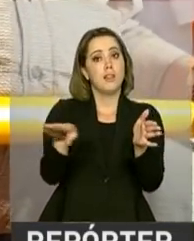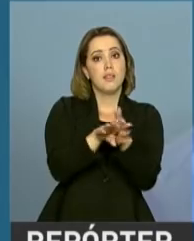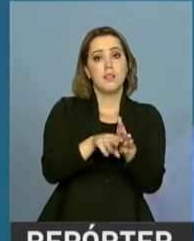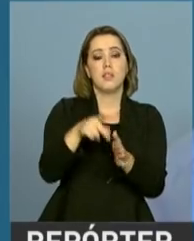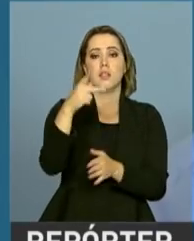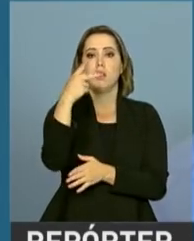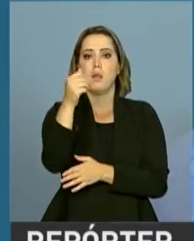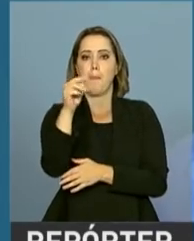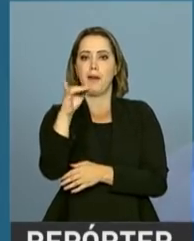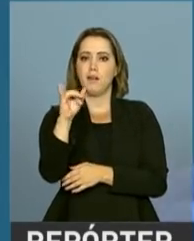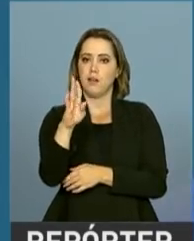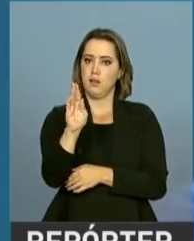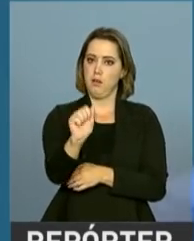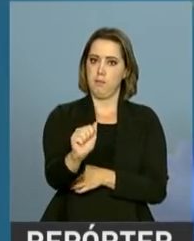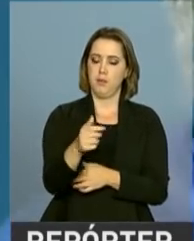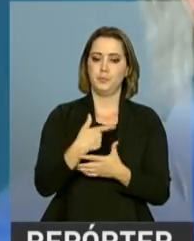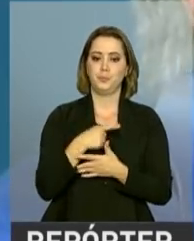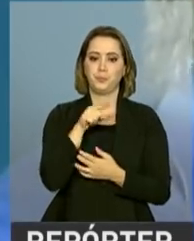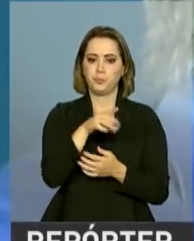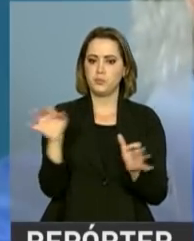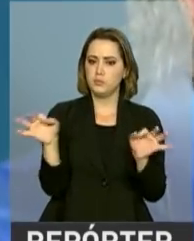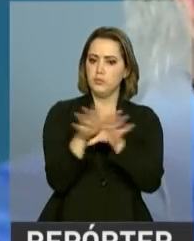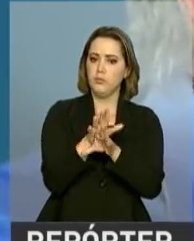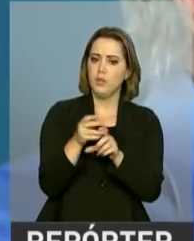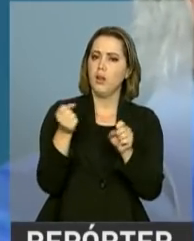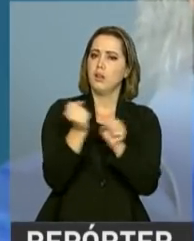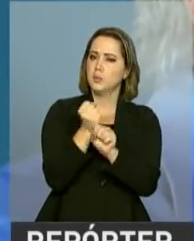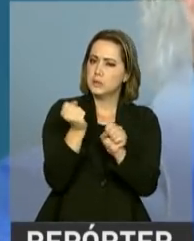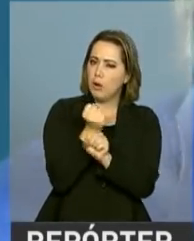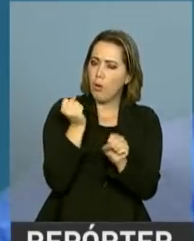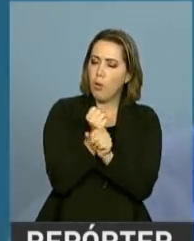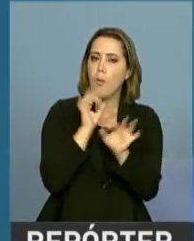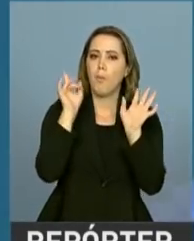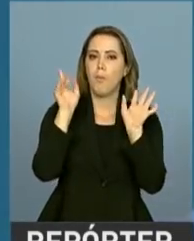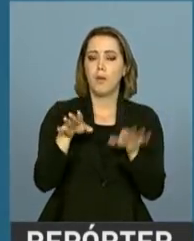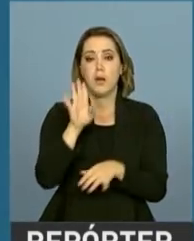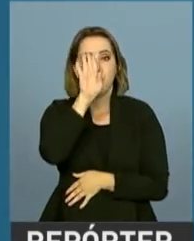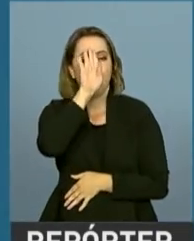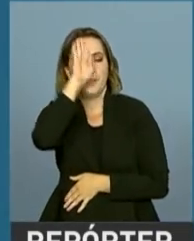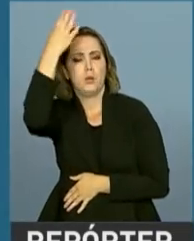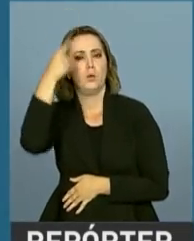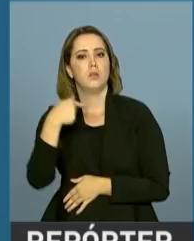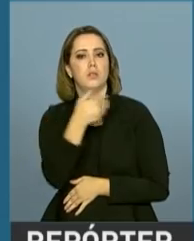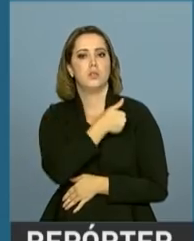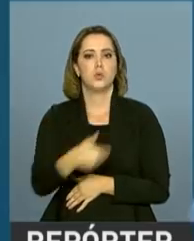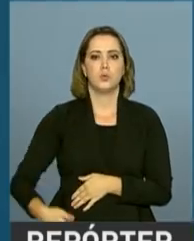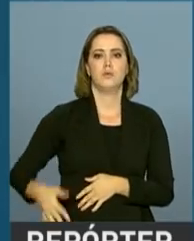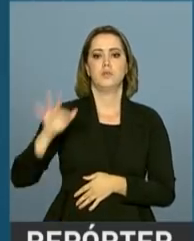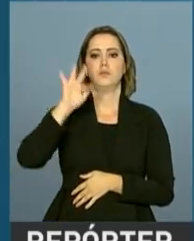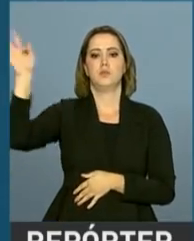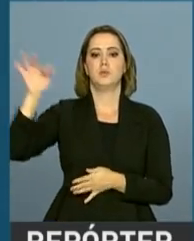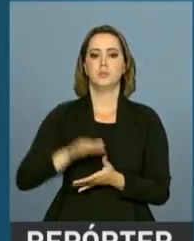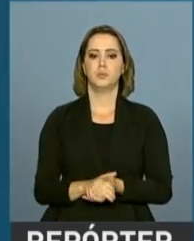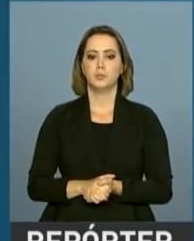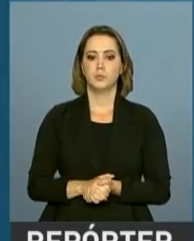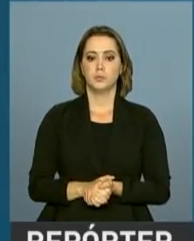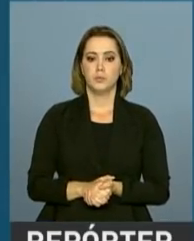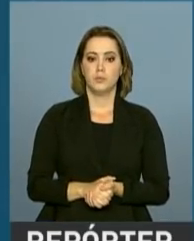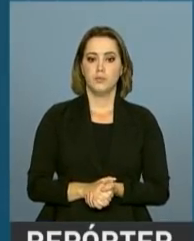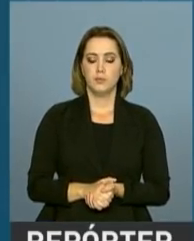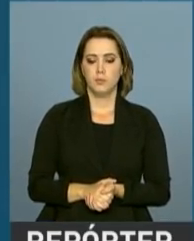Paraíba. Segundo o presidente, a conclusão do empreendimento é uma prioridade do governo federal. Cabe a